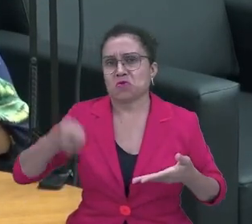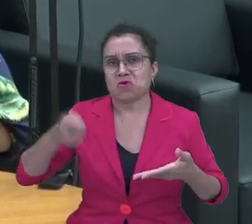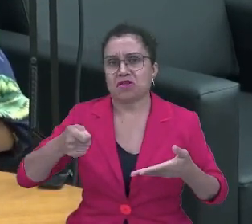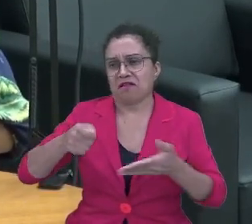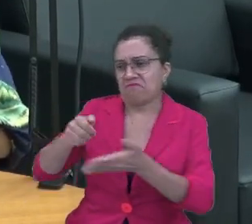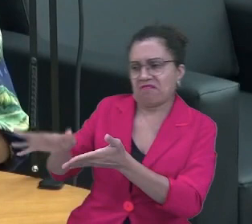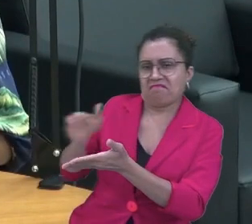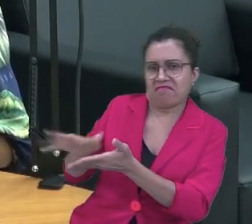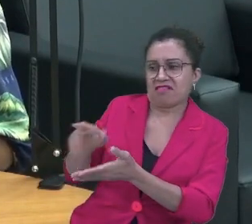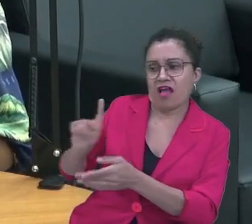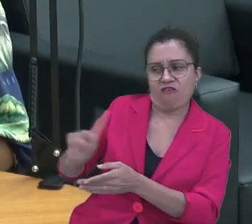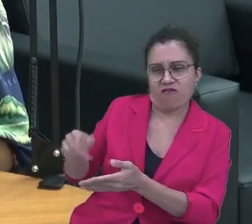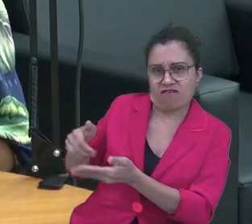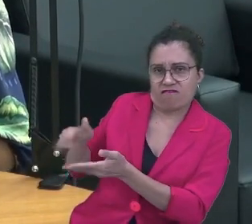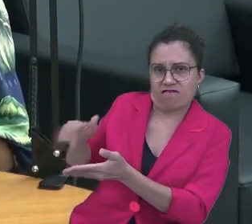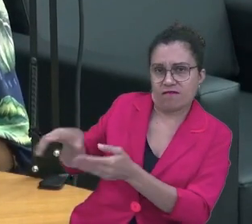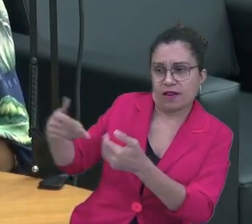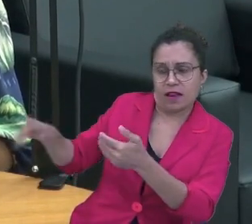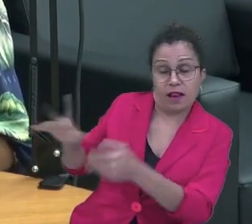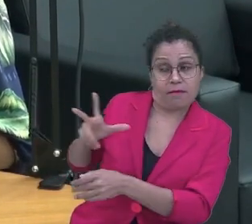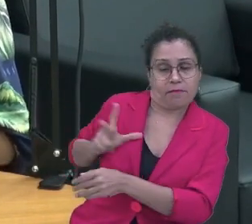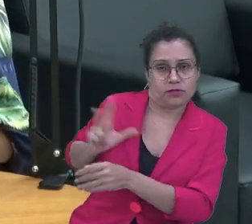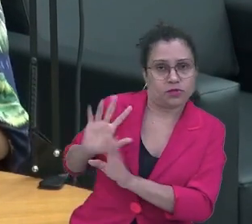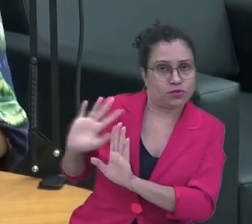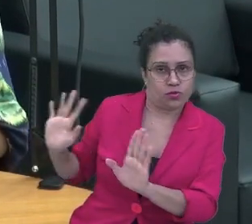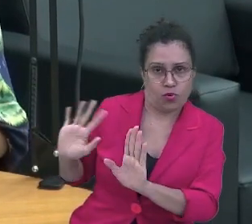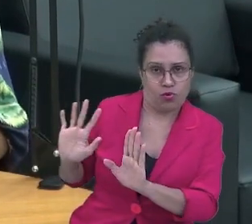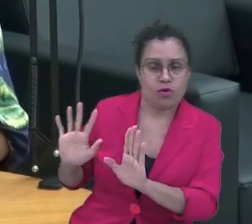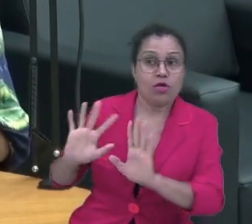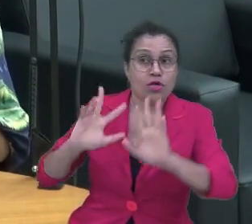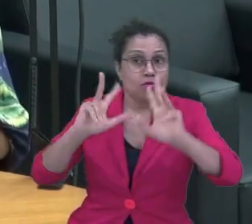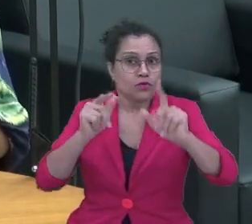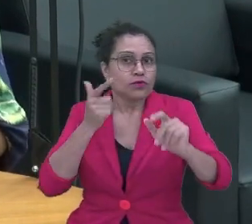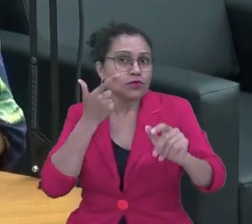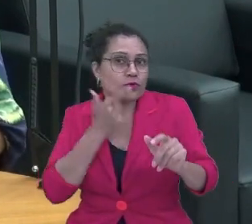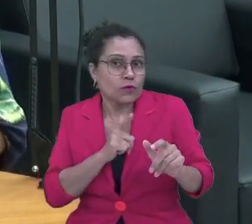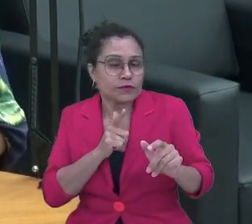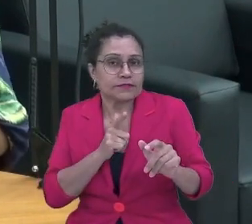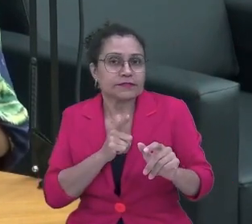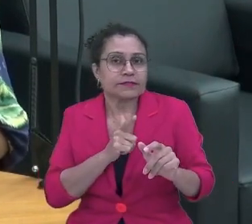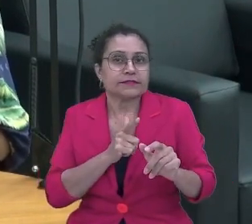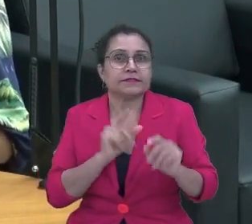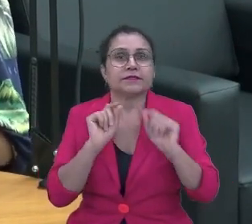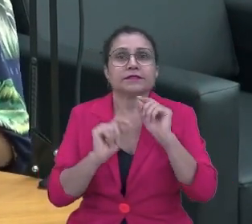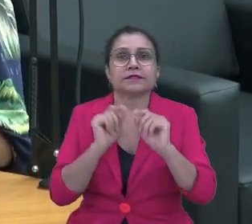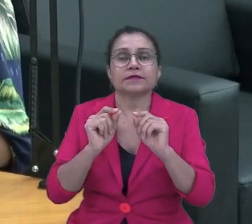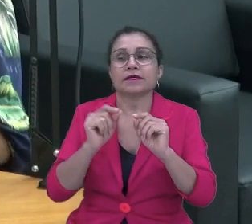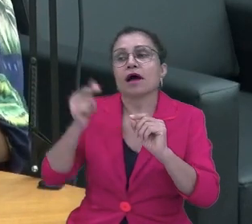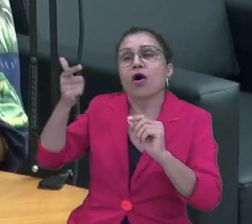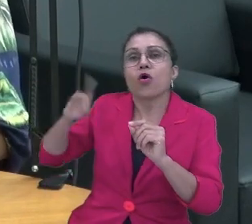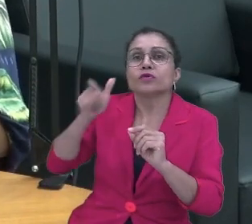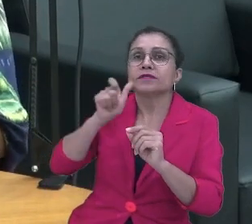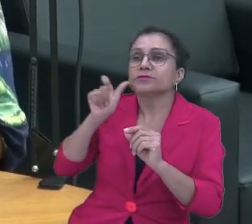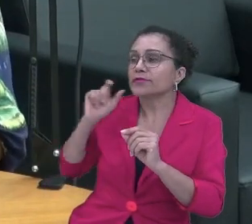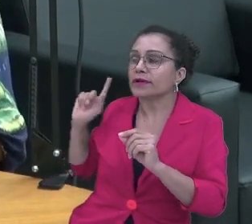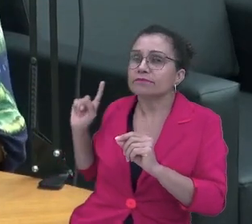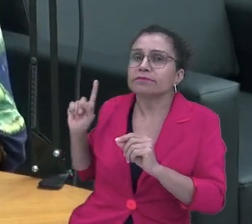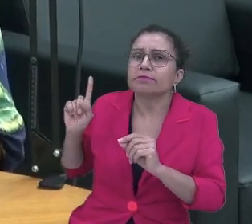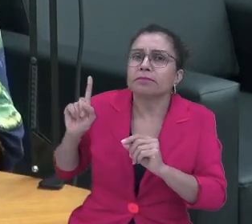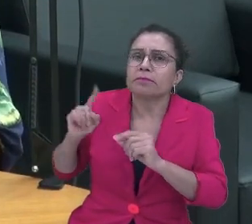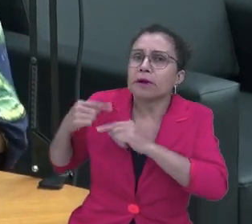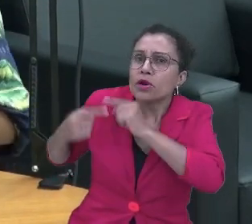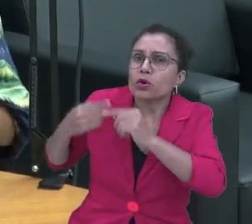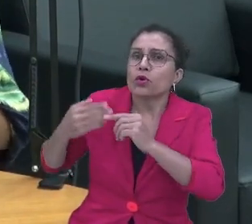foi excludente. Não, você vai ficar no espaço privado. Então, tudo que nós conseguimos para a gente alcançar, nós devemos a outras mulheres, através